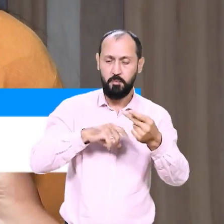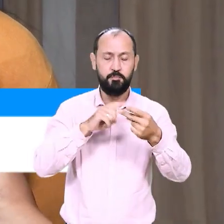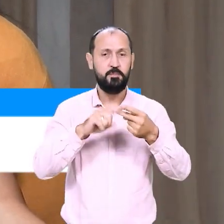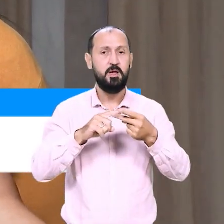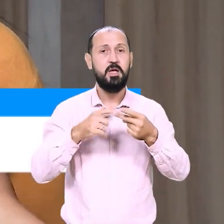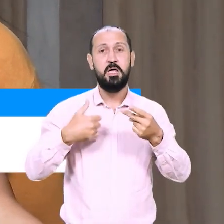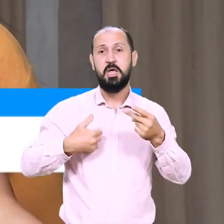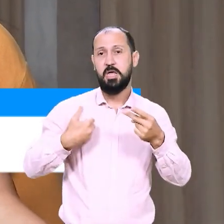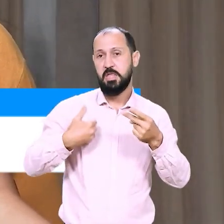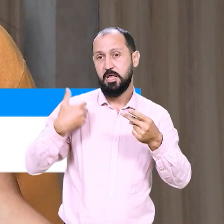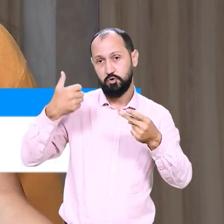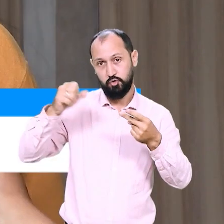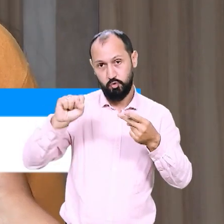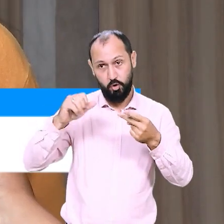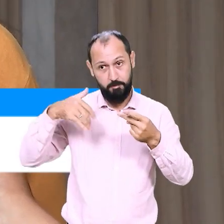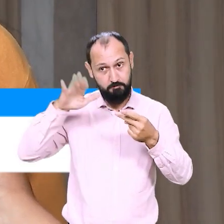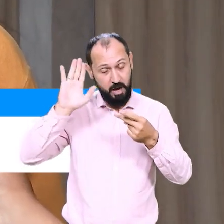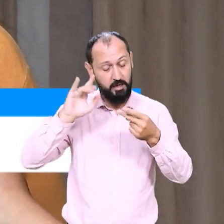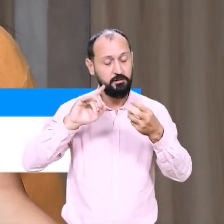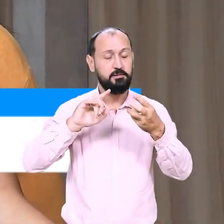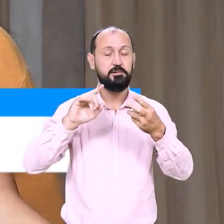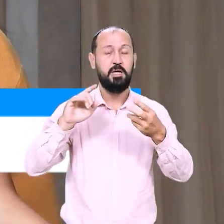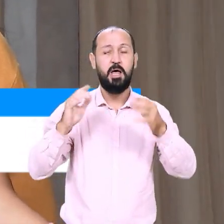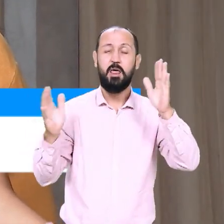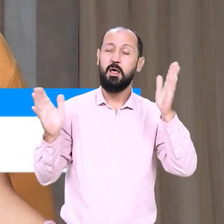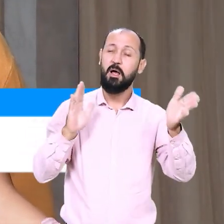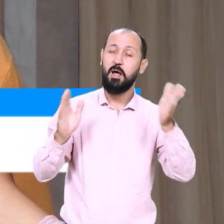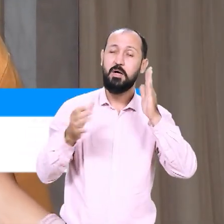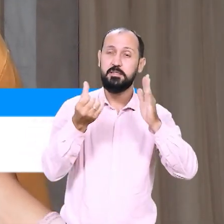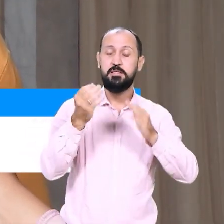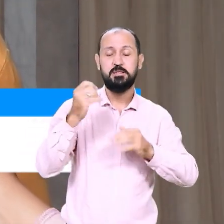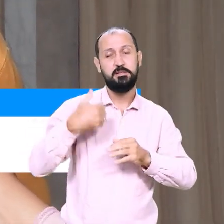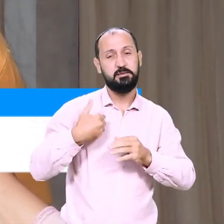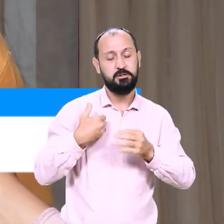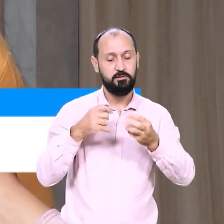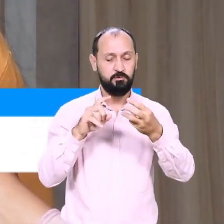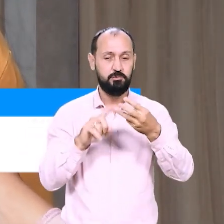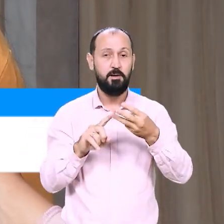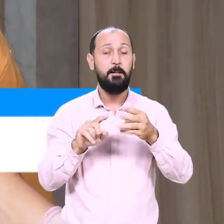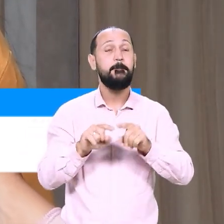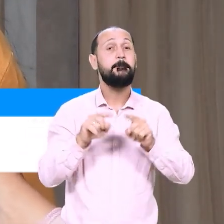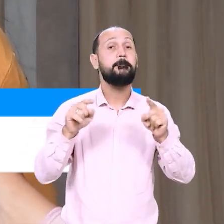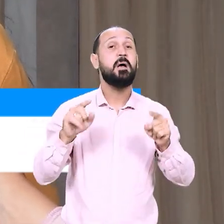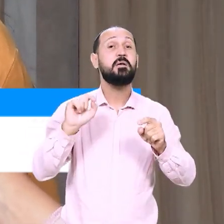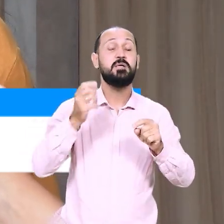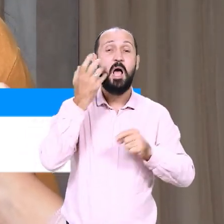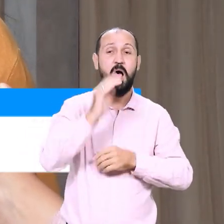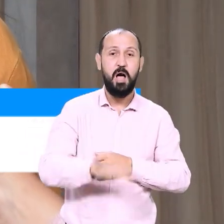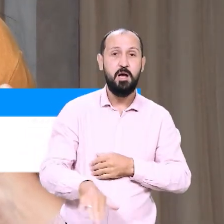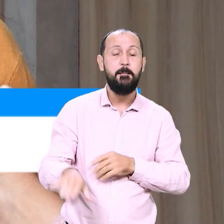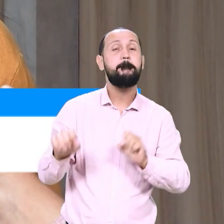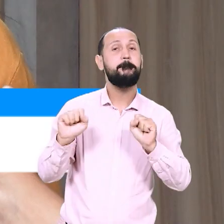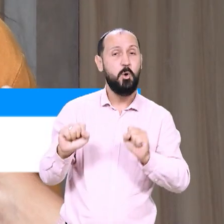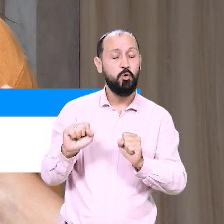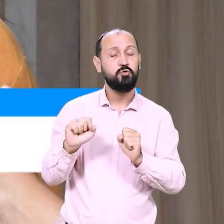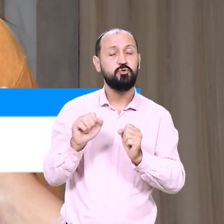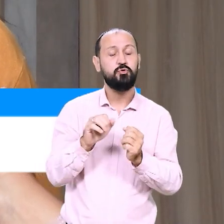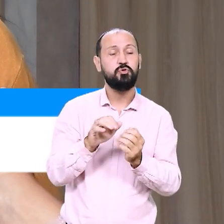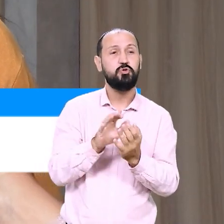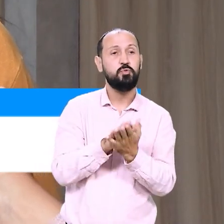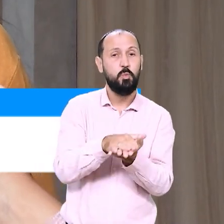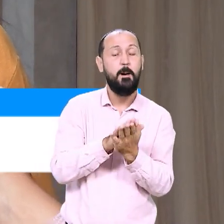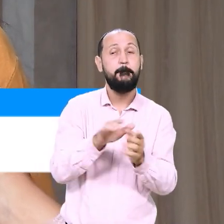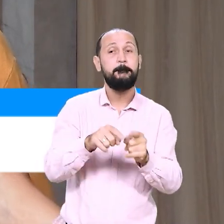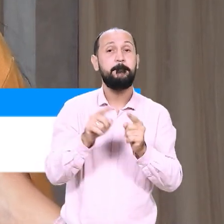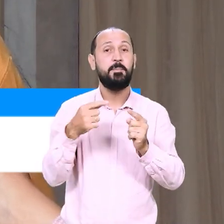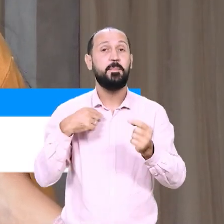estar bem de saúde, ser maior de 18 anos, 18 a 60 anos, mas também o menor de idade